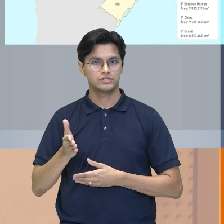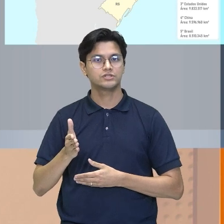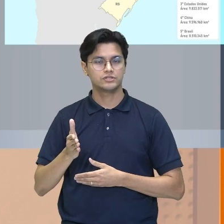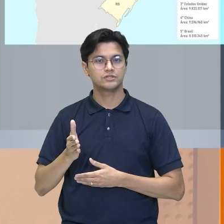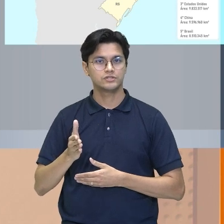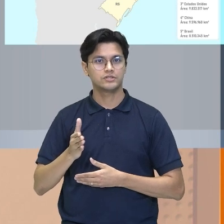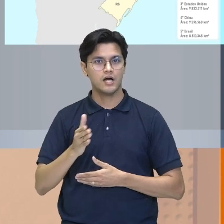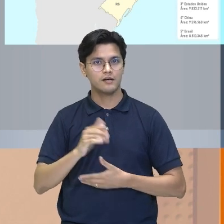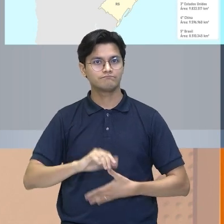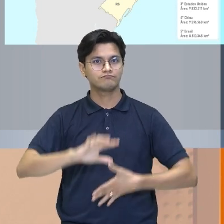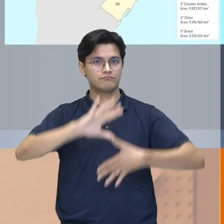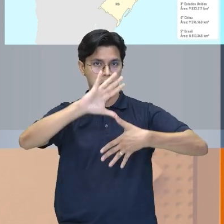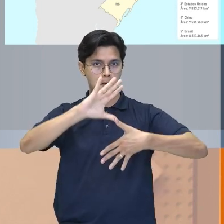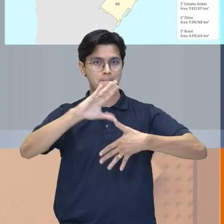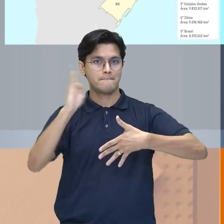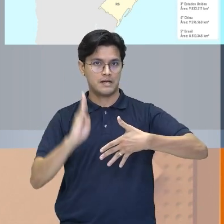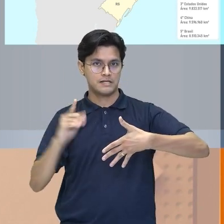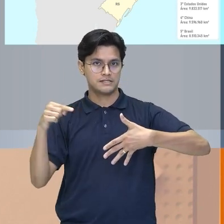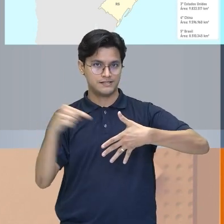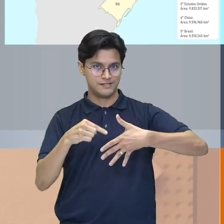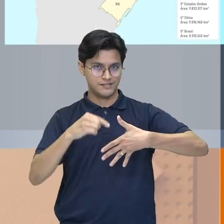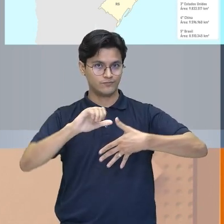nosso país está. A gente vai